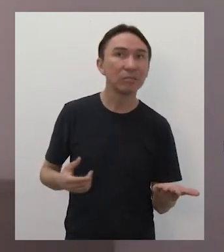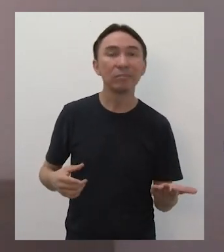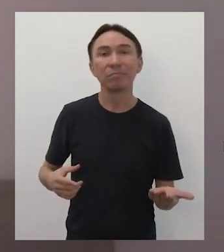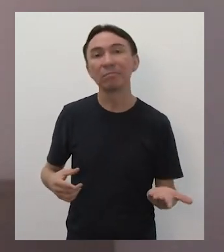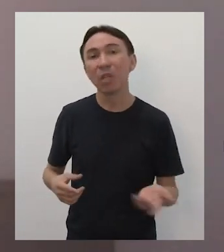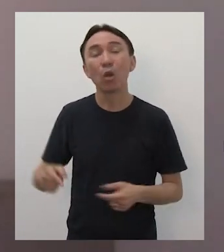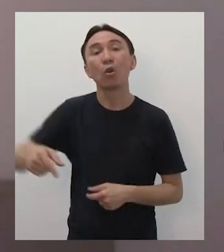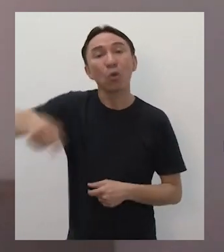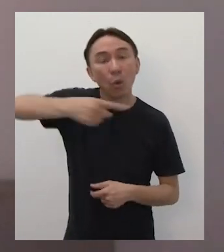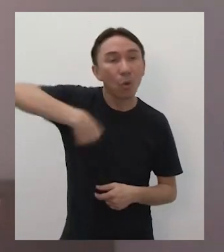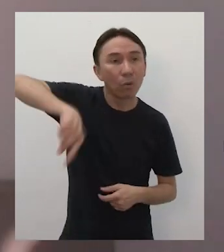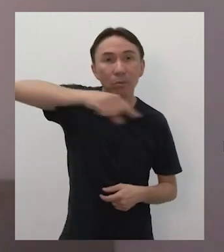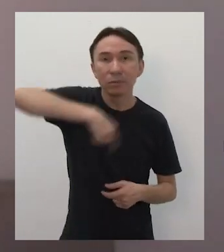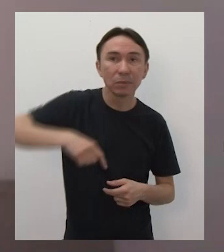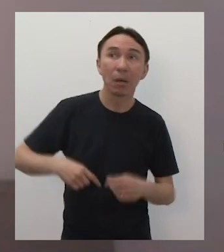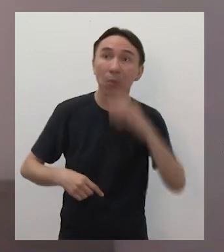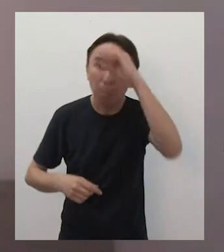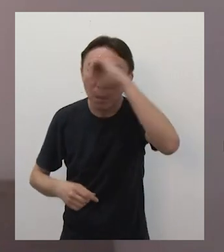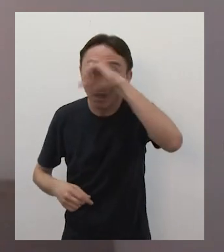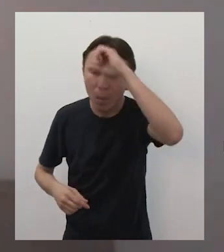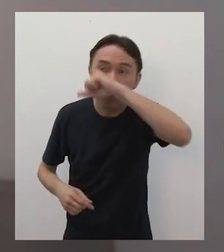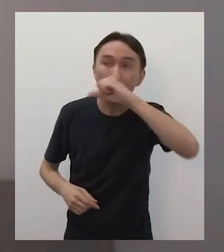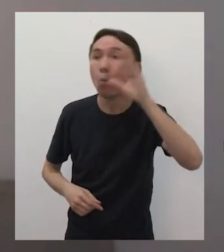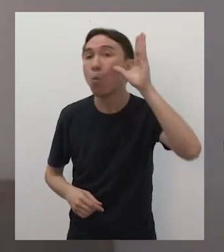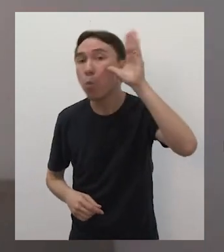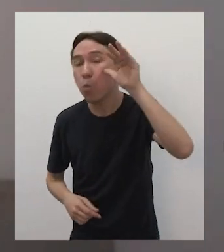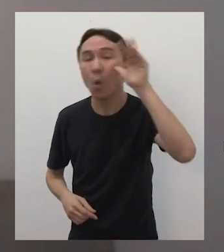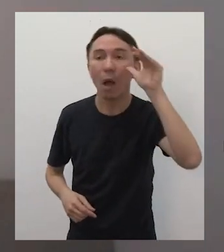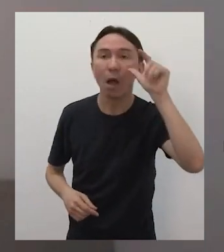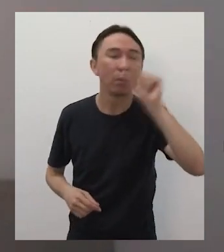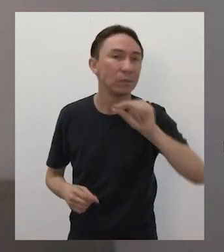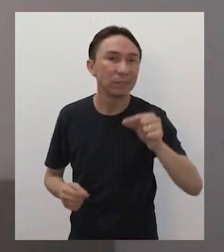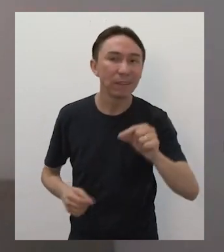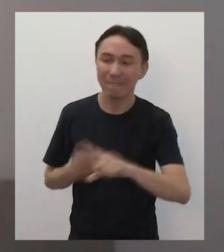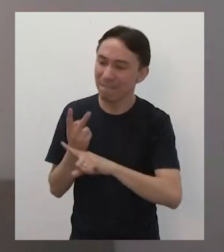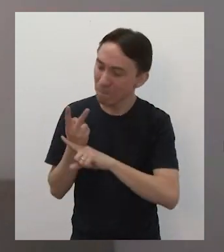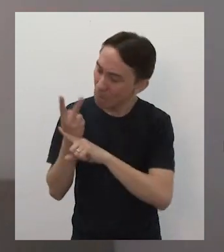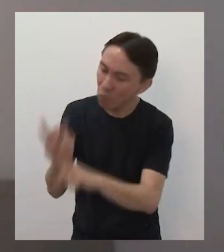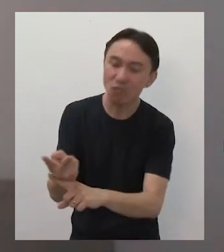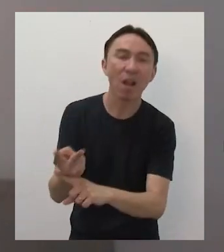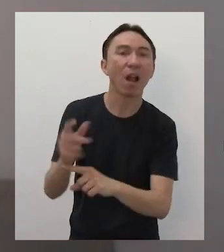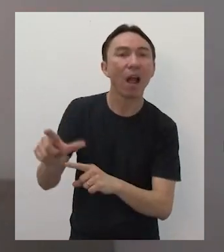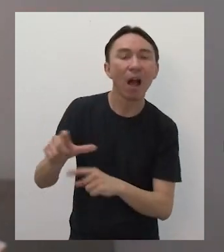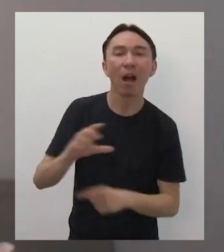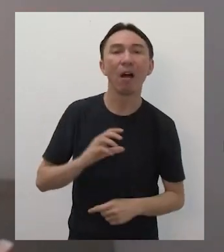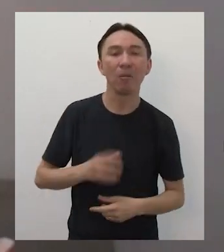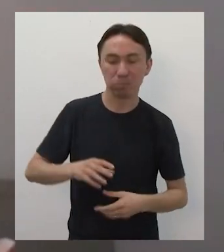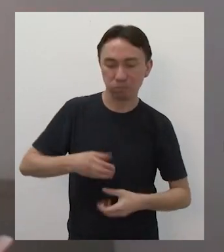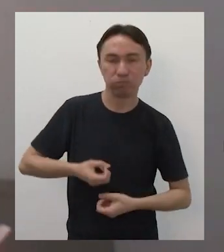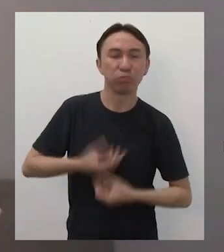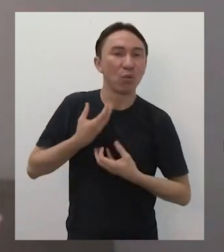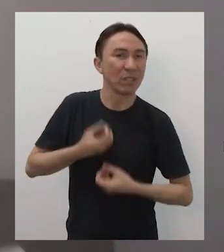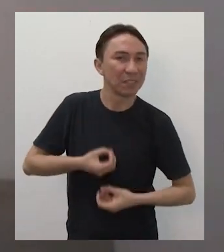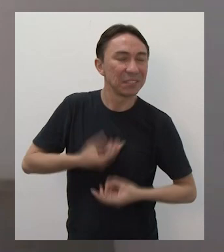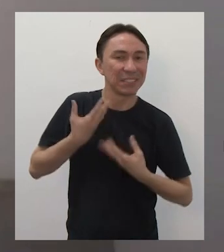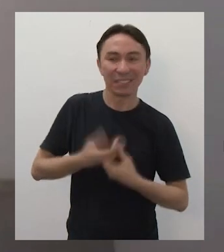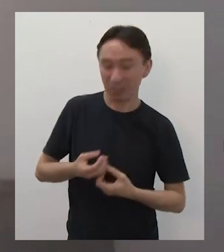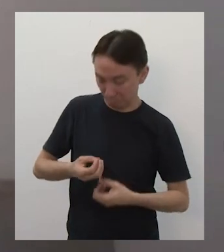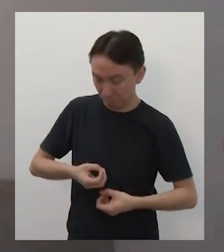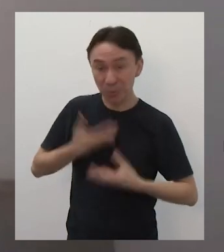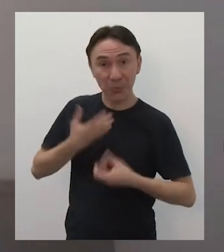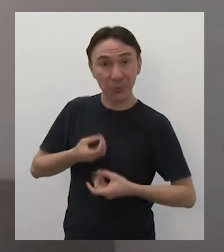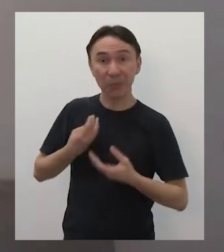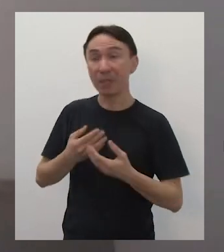para aprender, então você buscar a poesia, você entender a poesia. A poesia também, ela fala do nosso